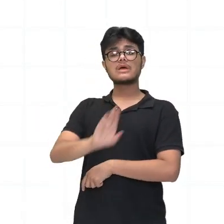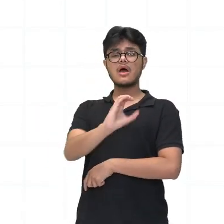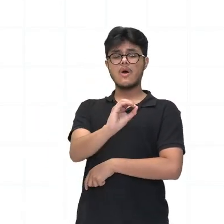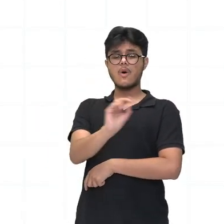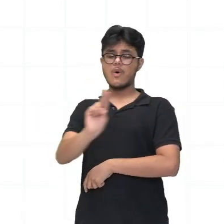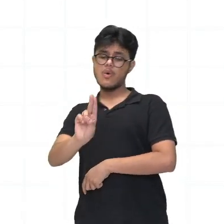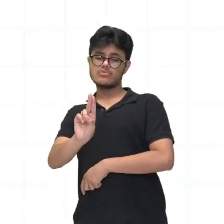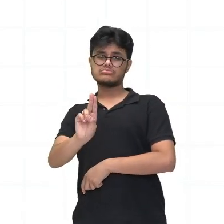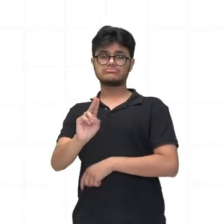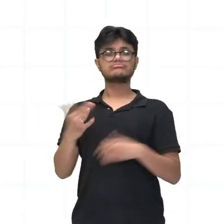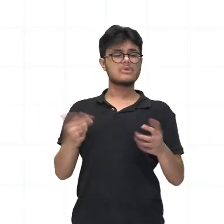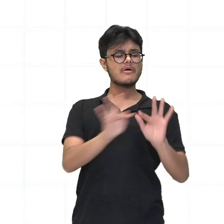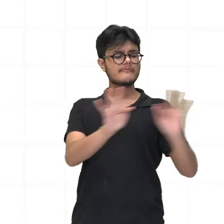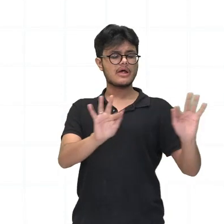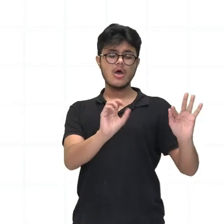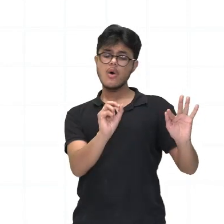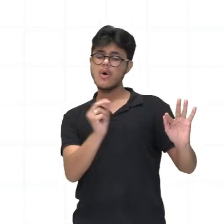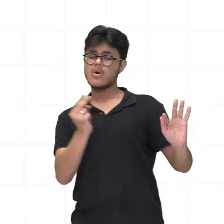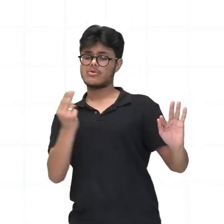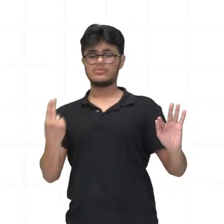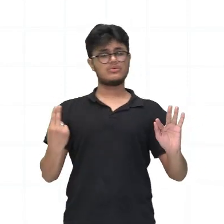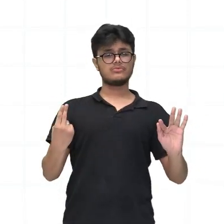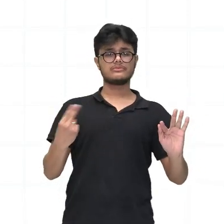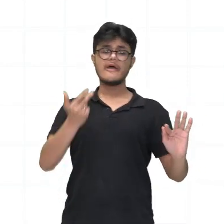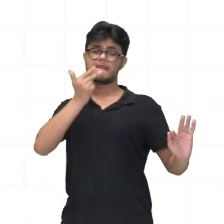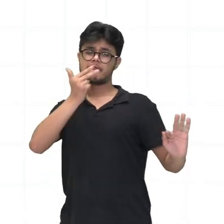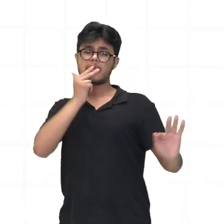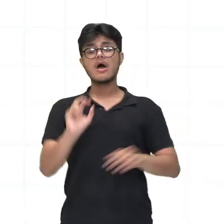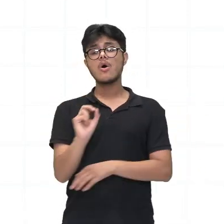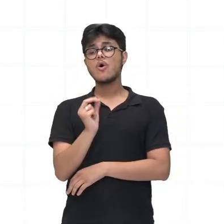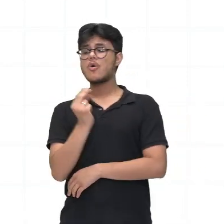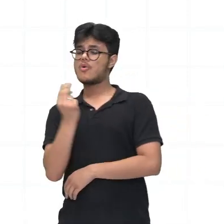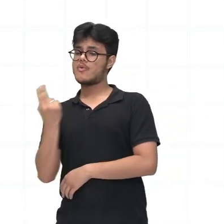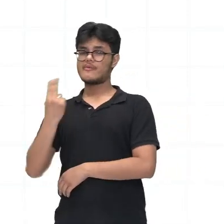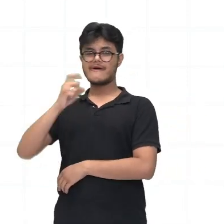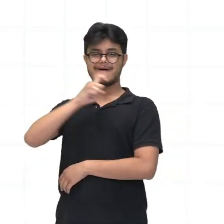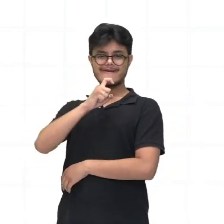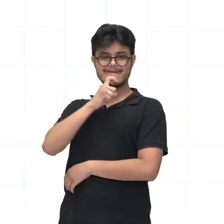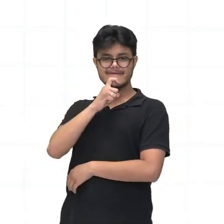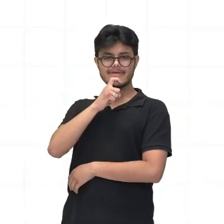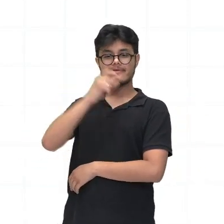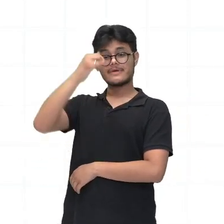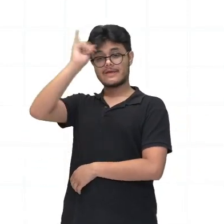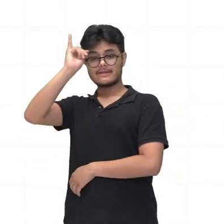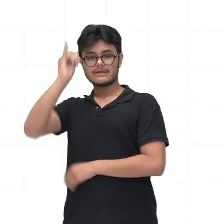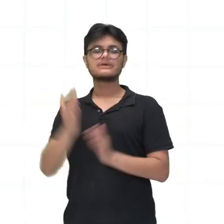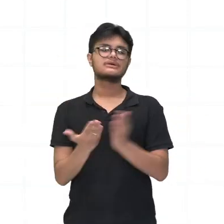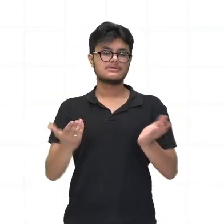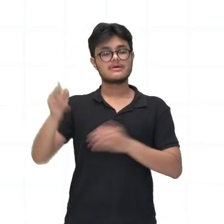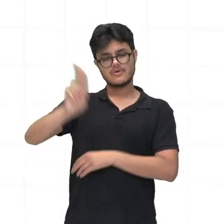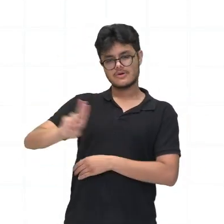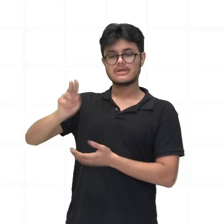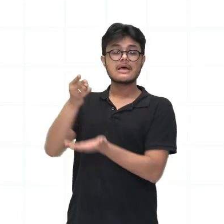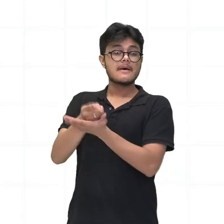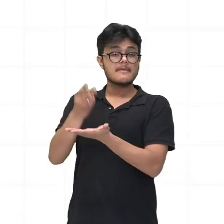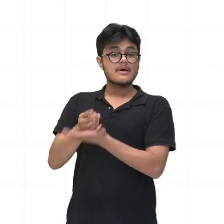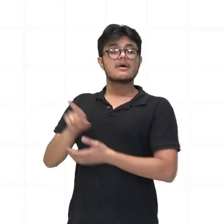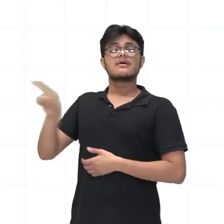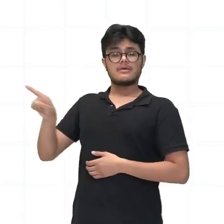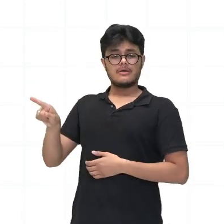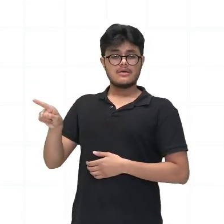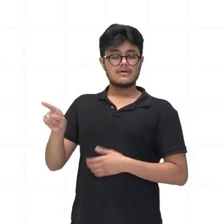que fume, ou para que me aqueça do frio. Note, então, que ele utiliza essa construção aí, essa figura de